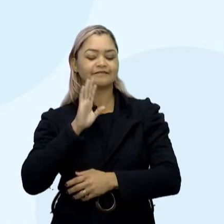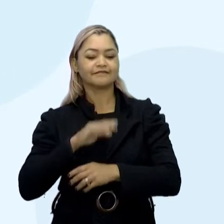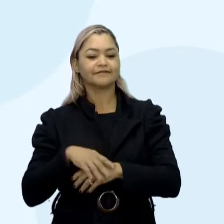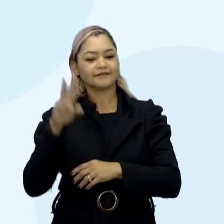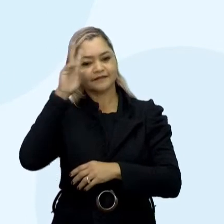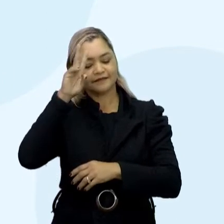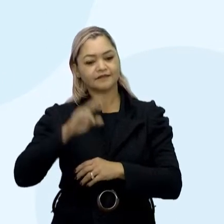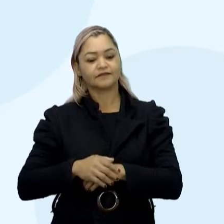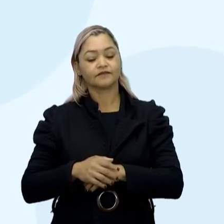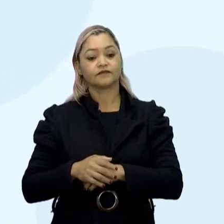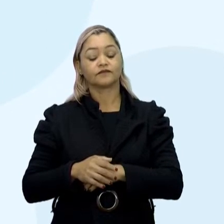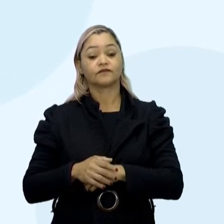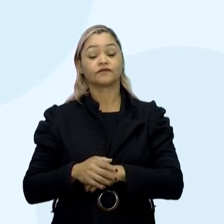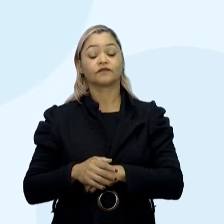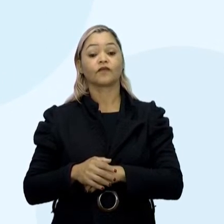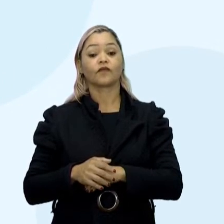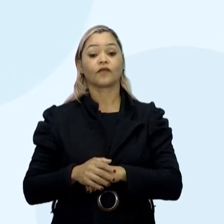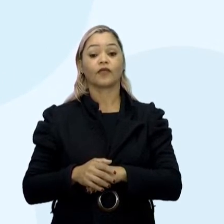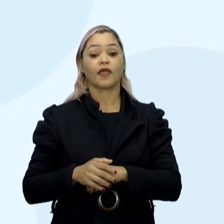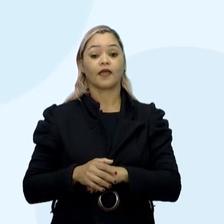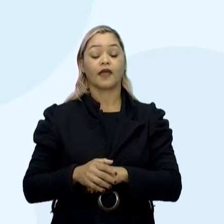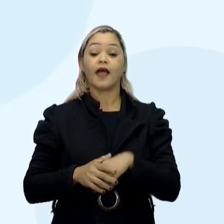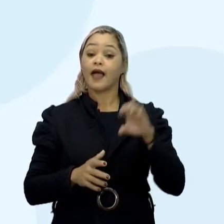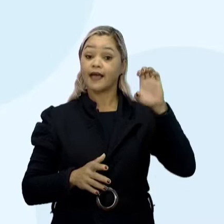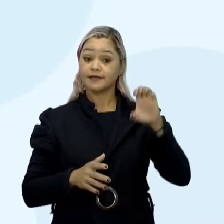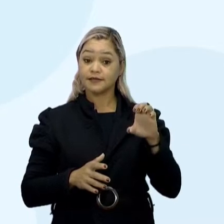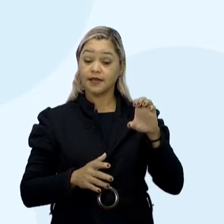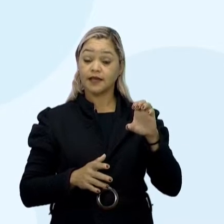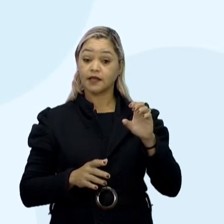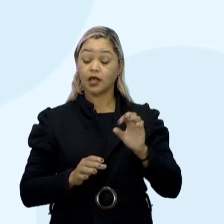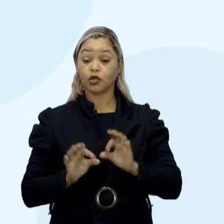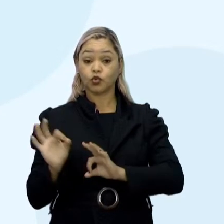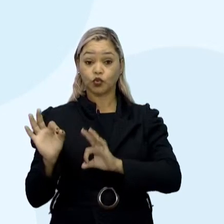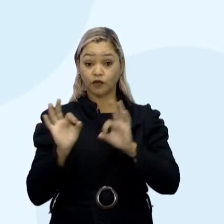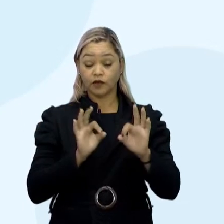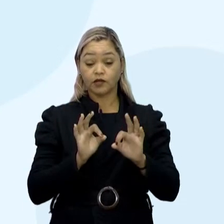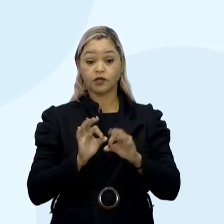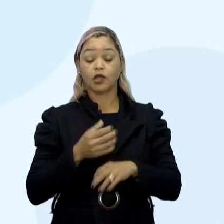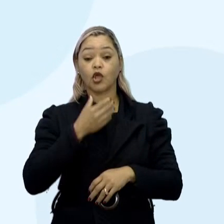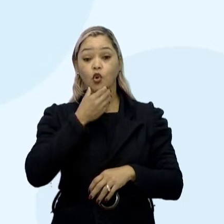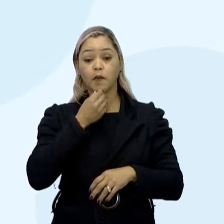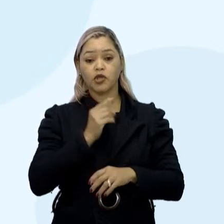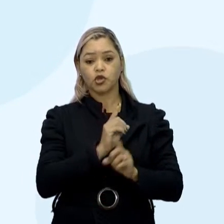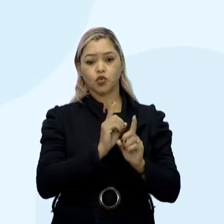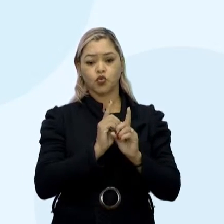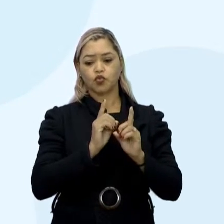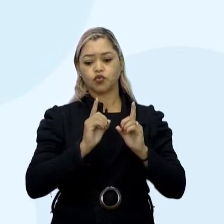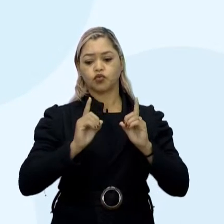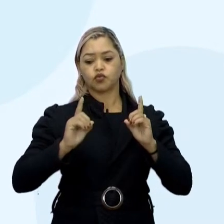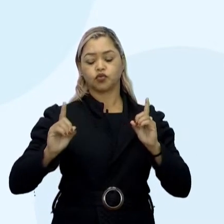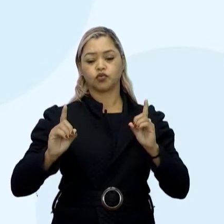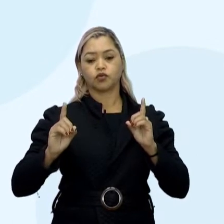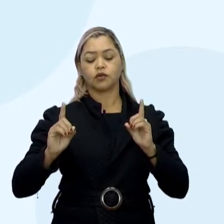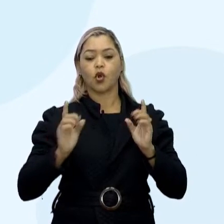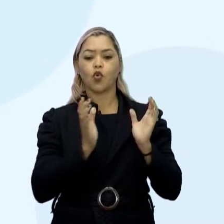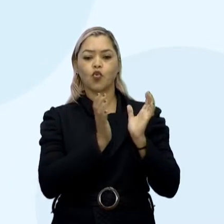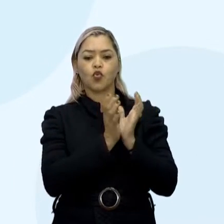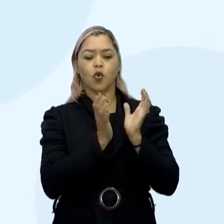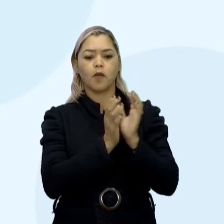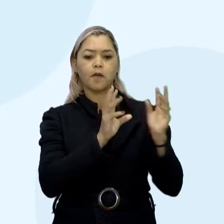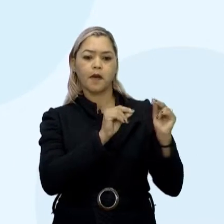esquerda, né, do vídeo, eu tenho um menino afastado dos demais colegas, sentado num